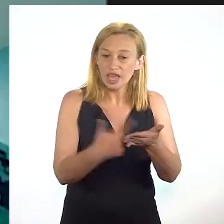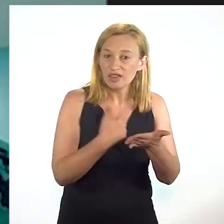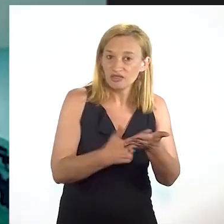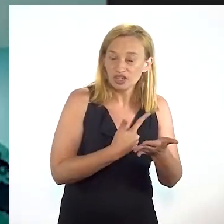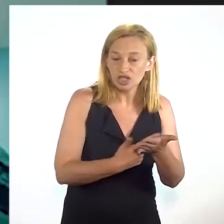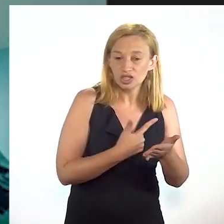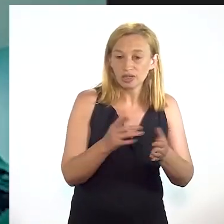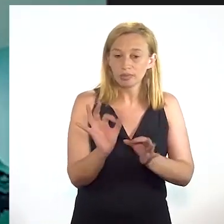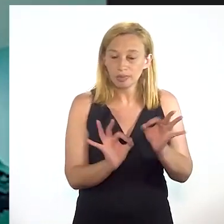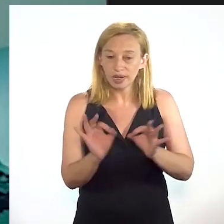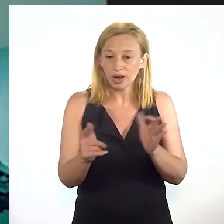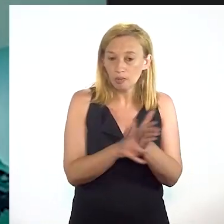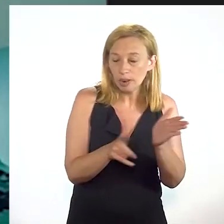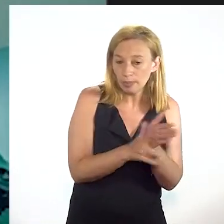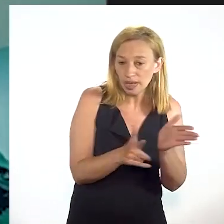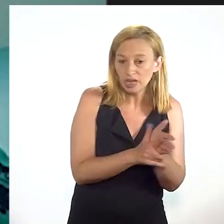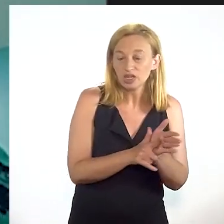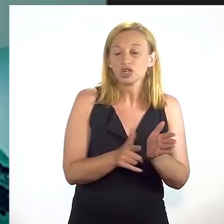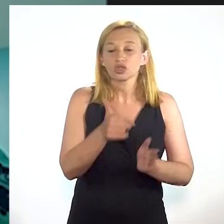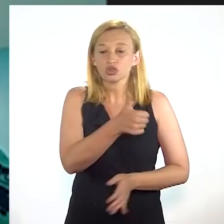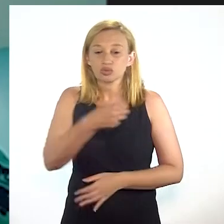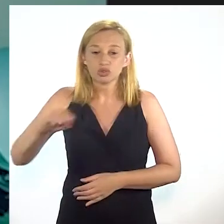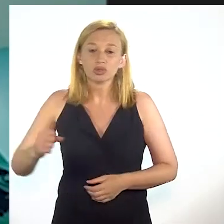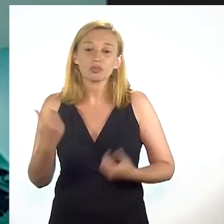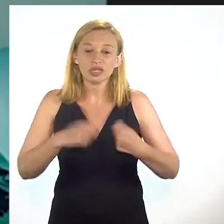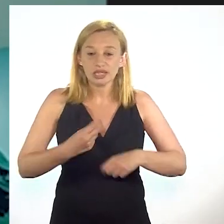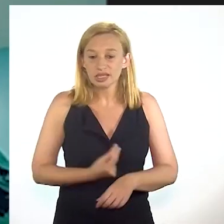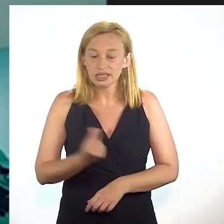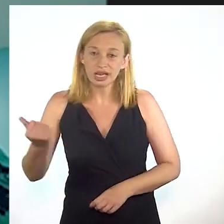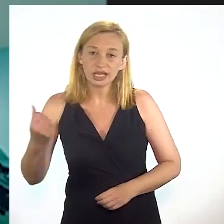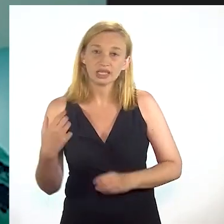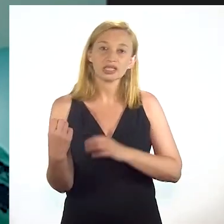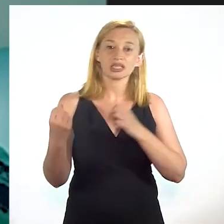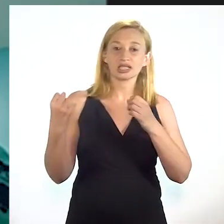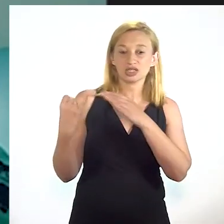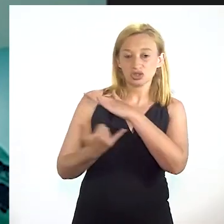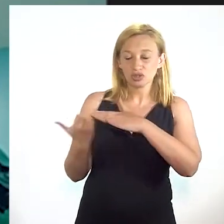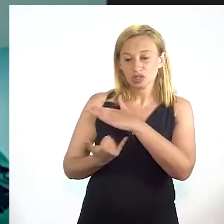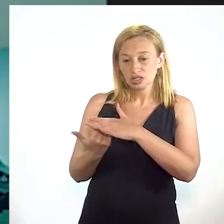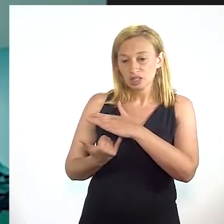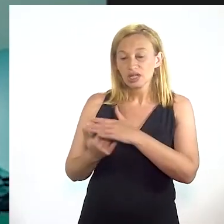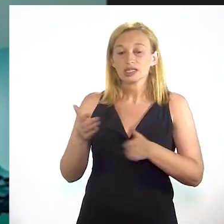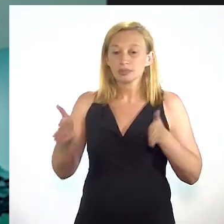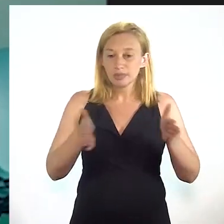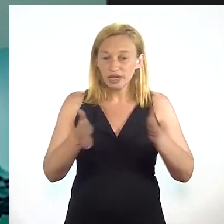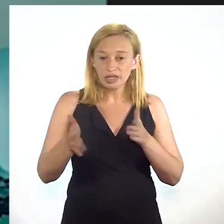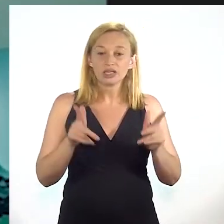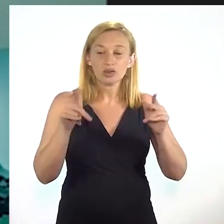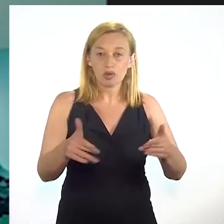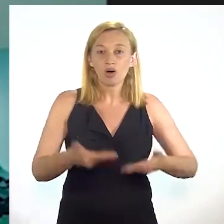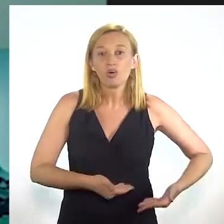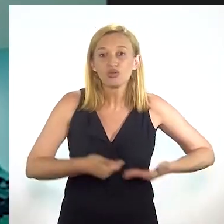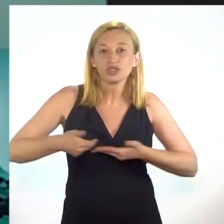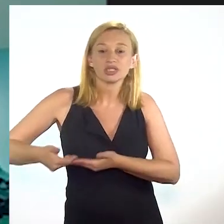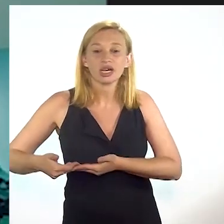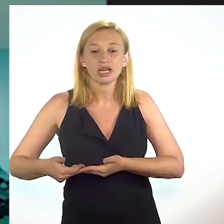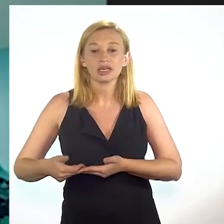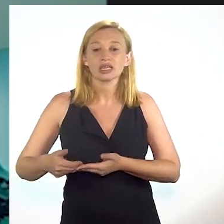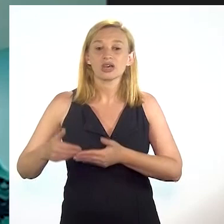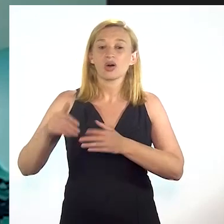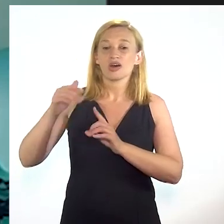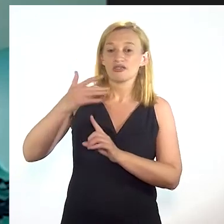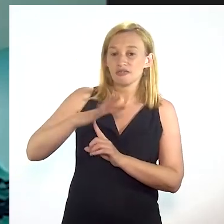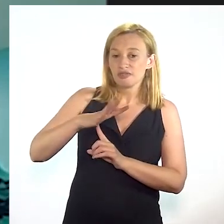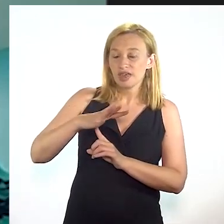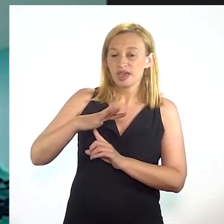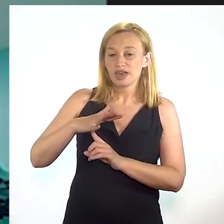papel. Em 2018, eu precisei sair dessa instituição e, nesse mesmo período, eu fui convidada para participar de